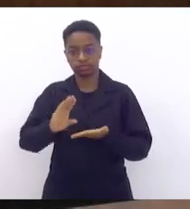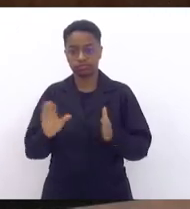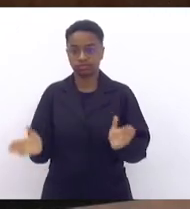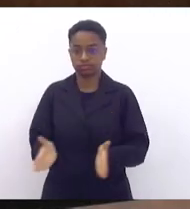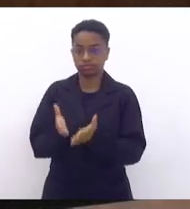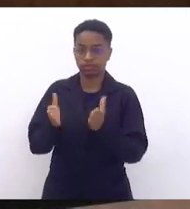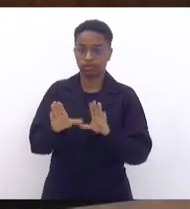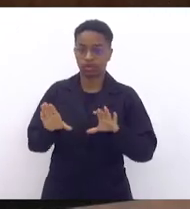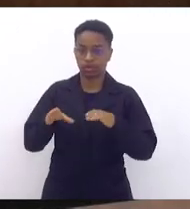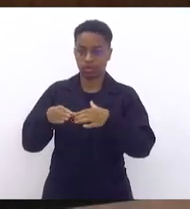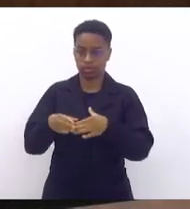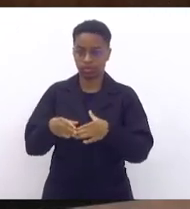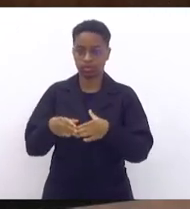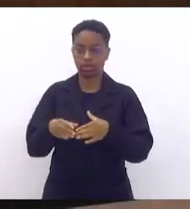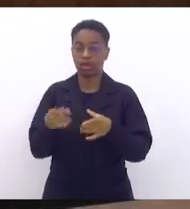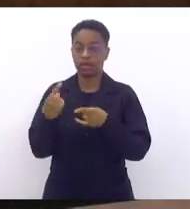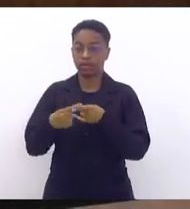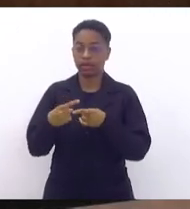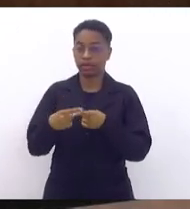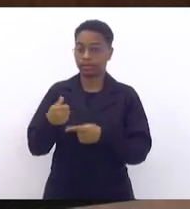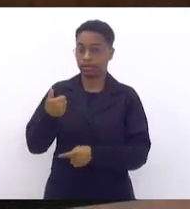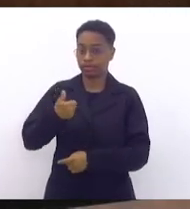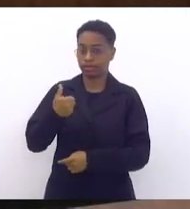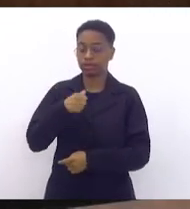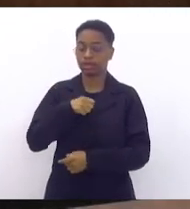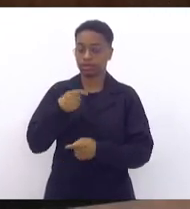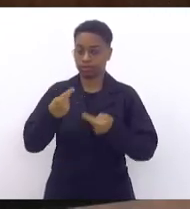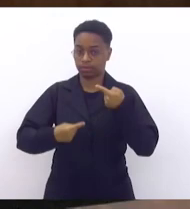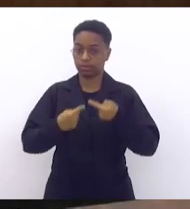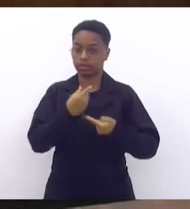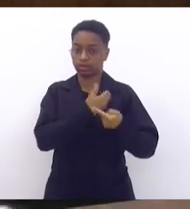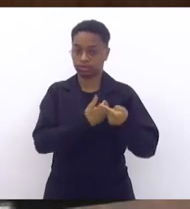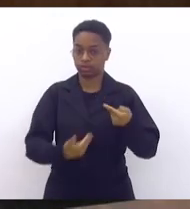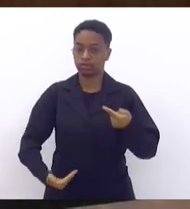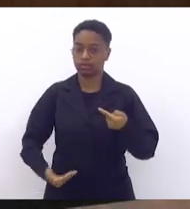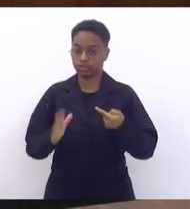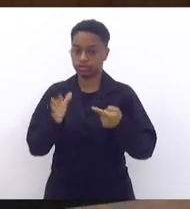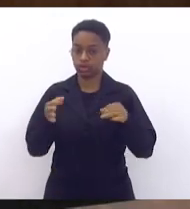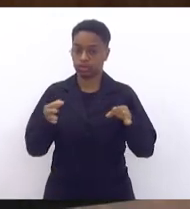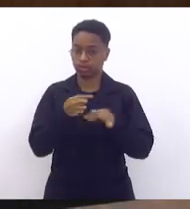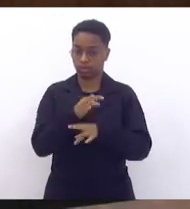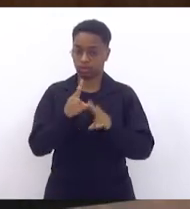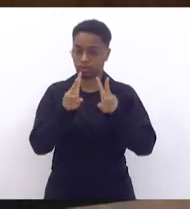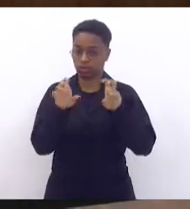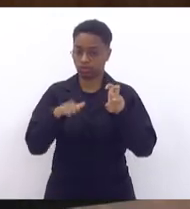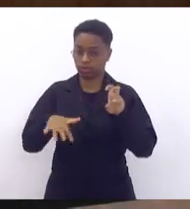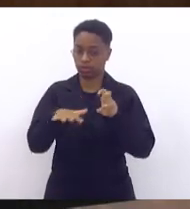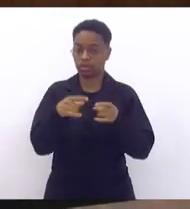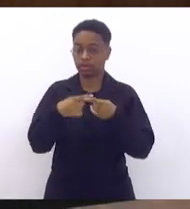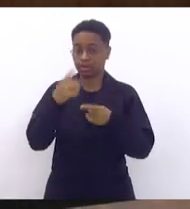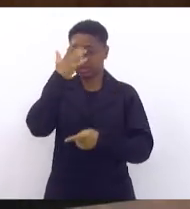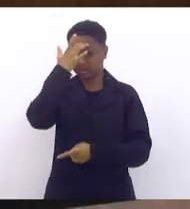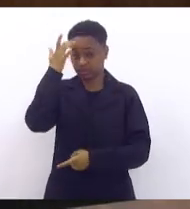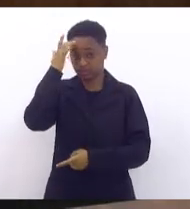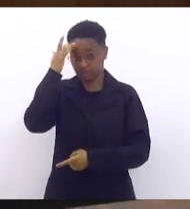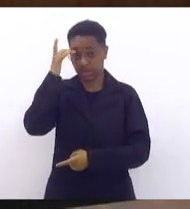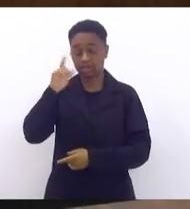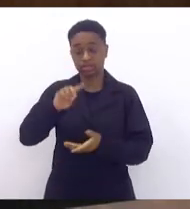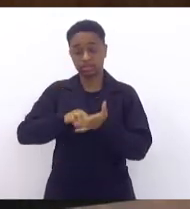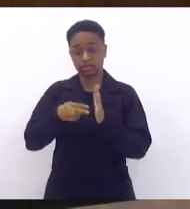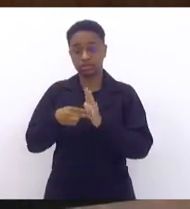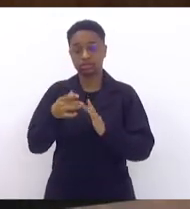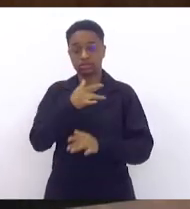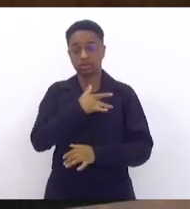comunidades terapêuticas. Primeiro, porque há política pública consolidada sobre o tema. Saúde mental é saúde